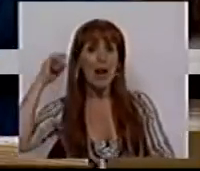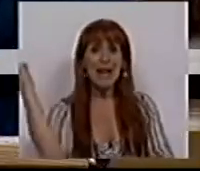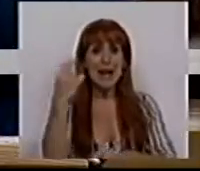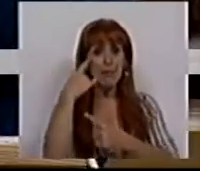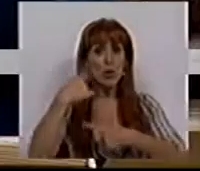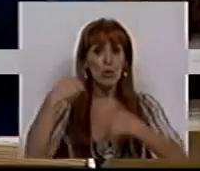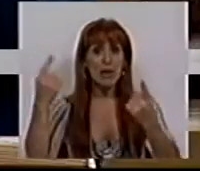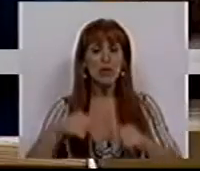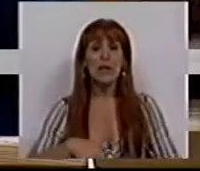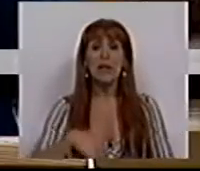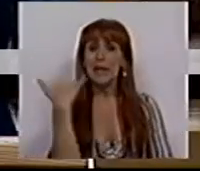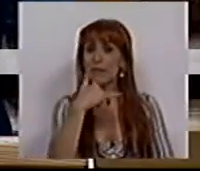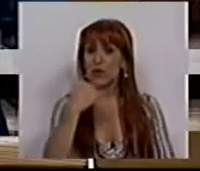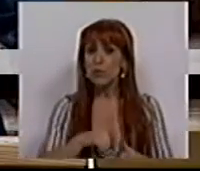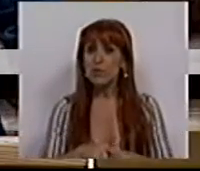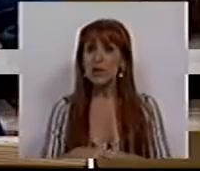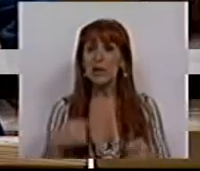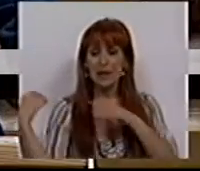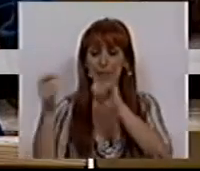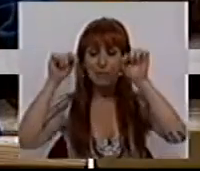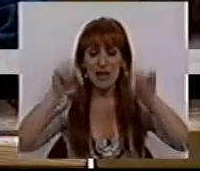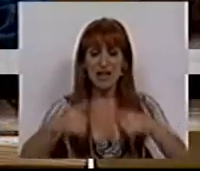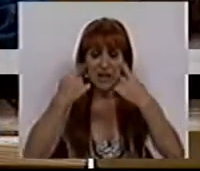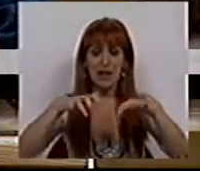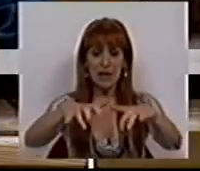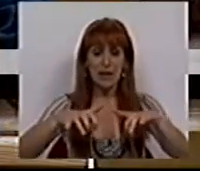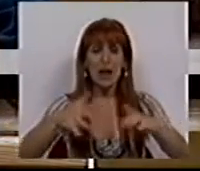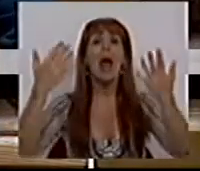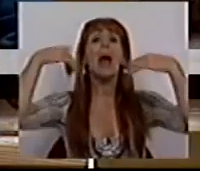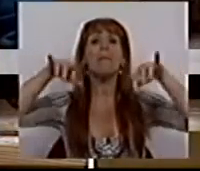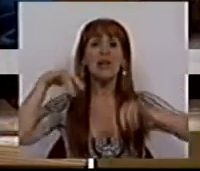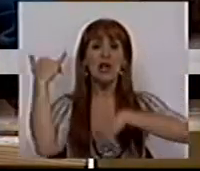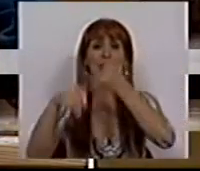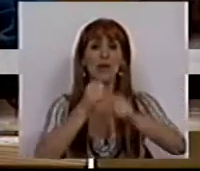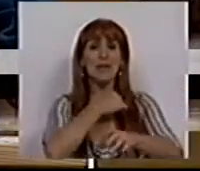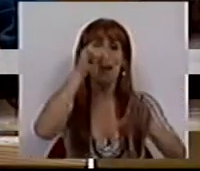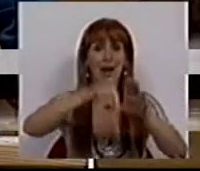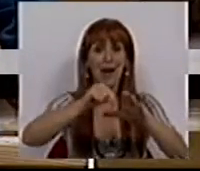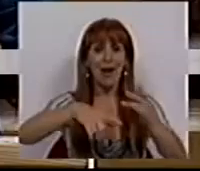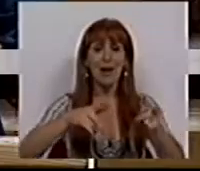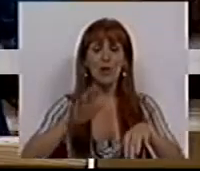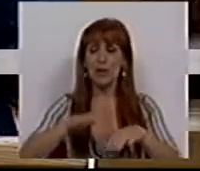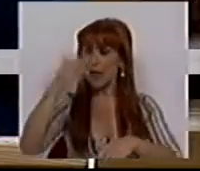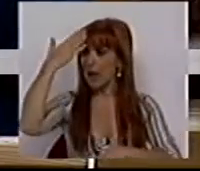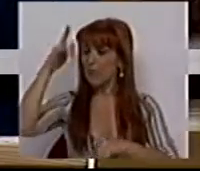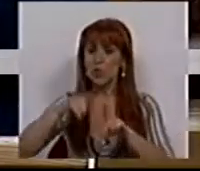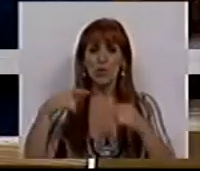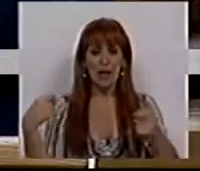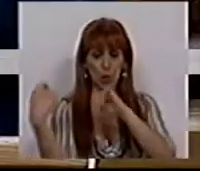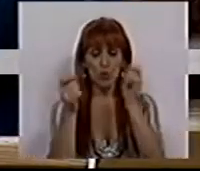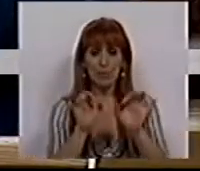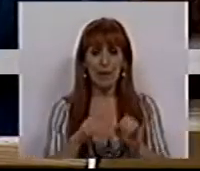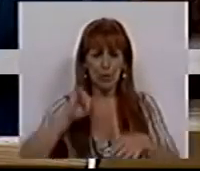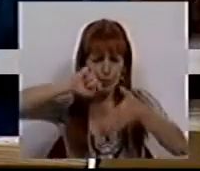crime público e felizmente debatemos aqui em plenário. Mas a violência doméstica com a capacidade de ter um